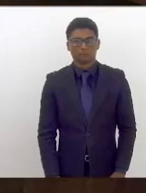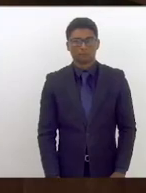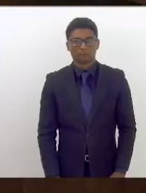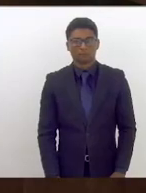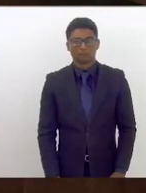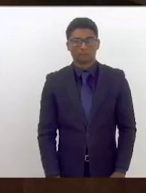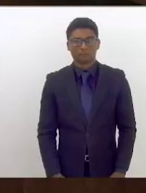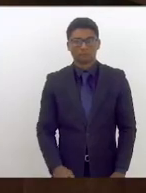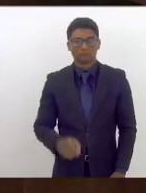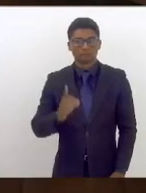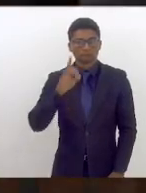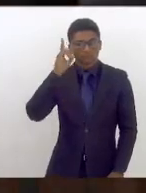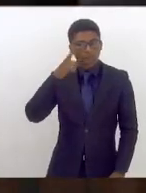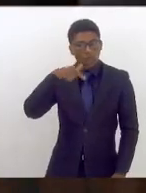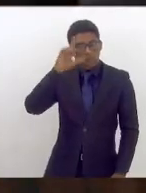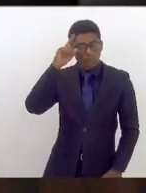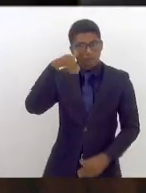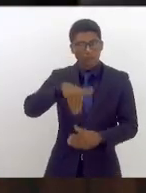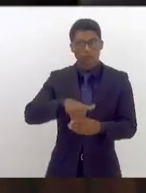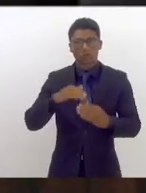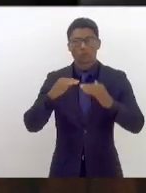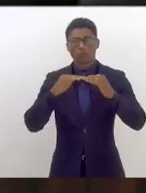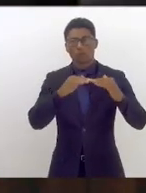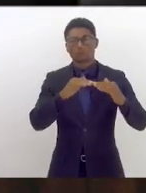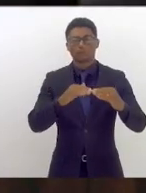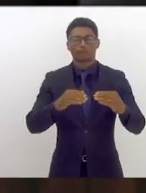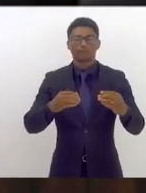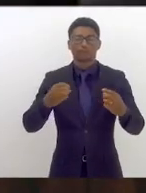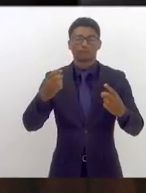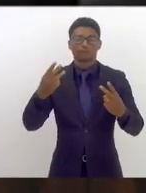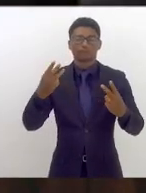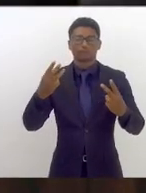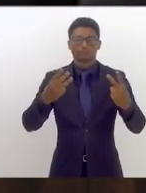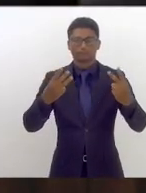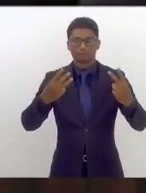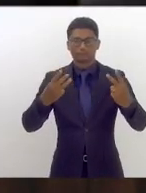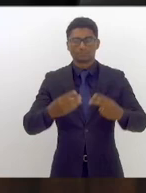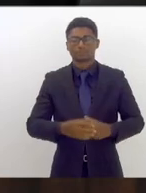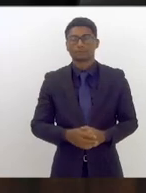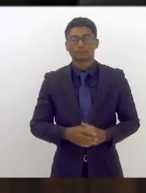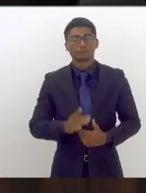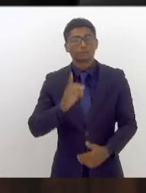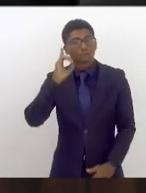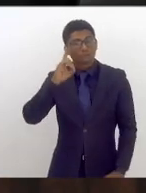do deputado Municipal 3 a 2 Deputado Coronel Salema